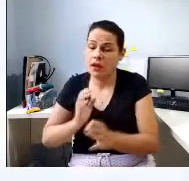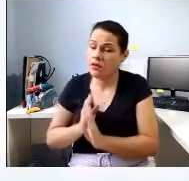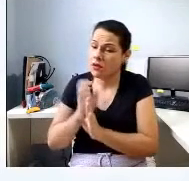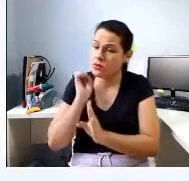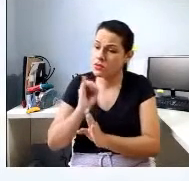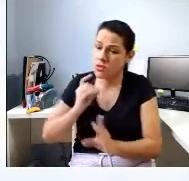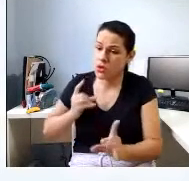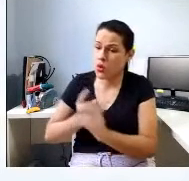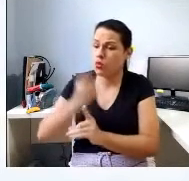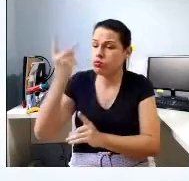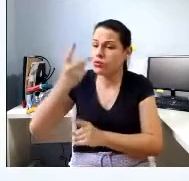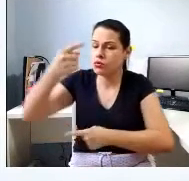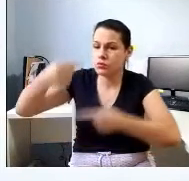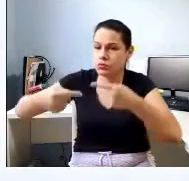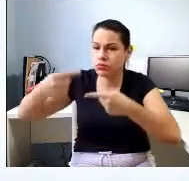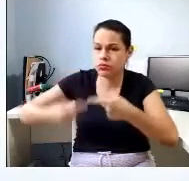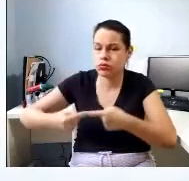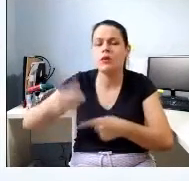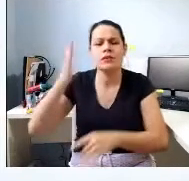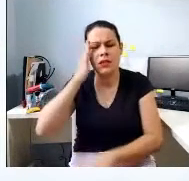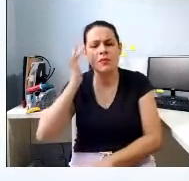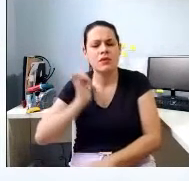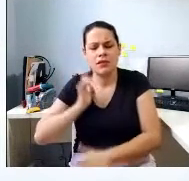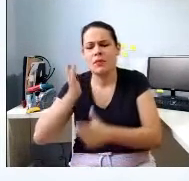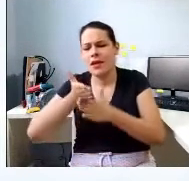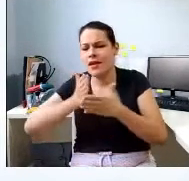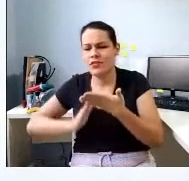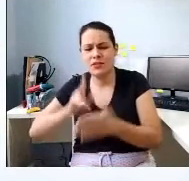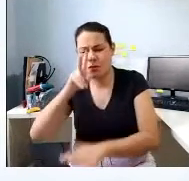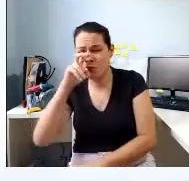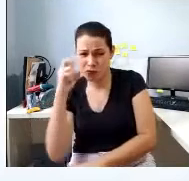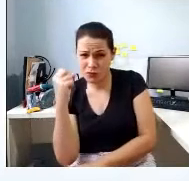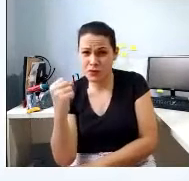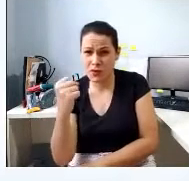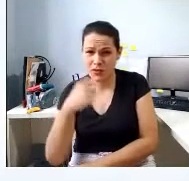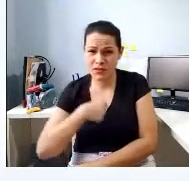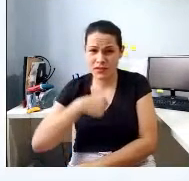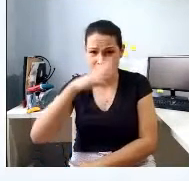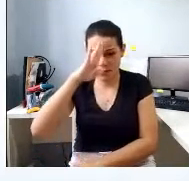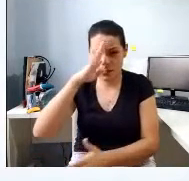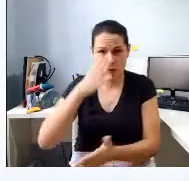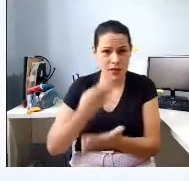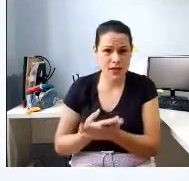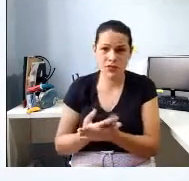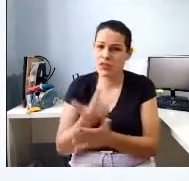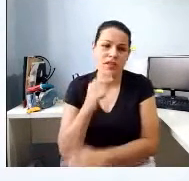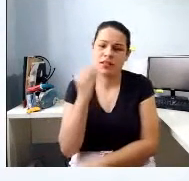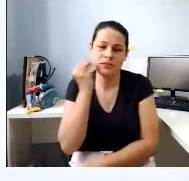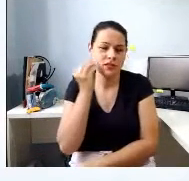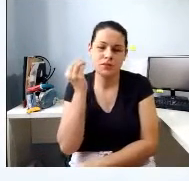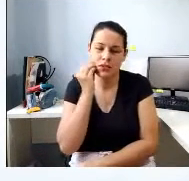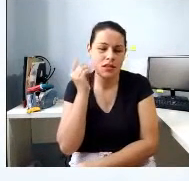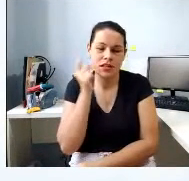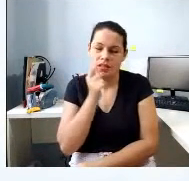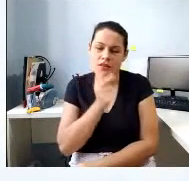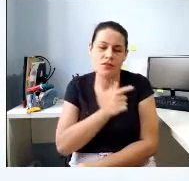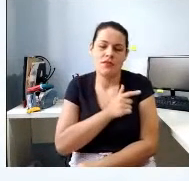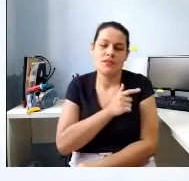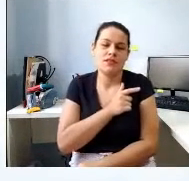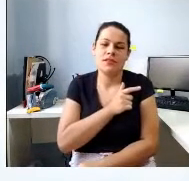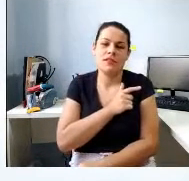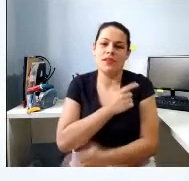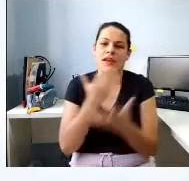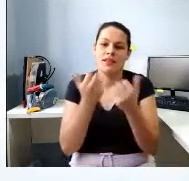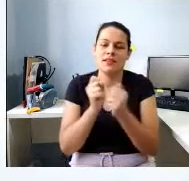o Capitão Wagner, em função da sua grande rejeição, na minha opinião, não tem a menor chance de bater o Sarto, que, na minha opinião,